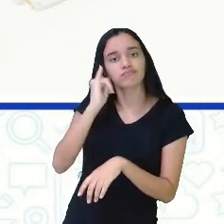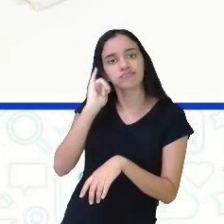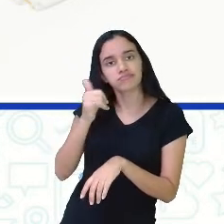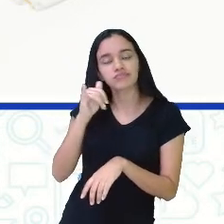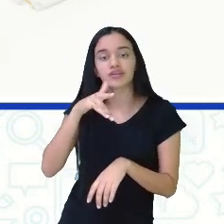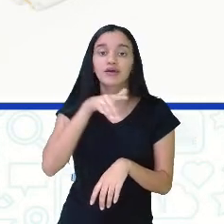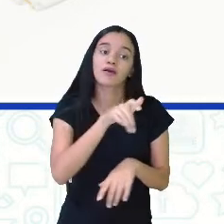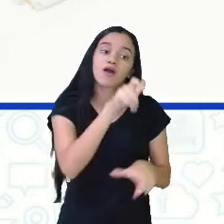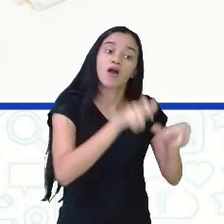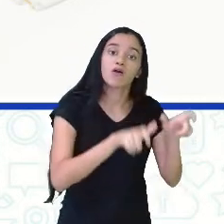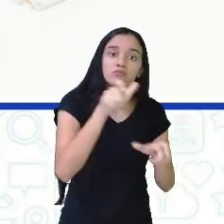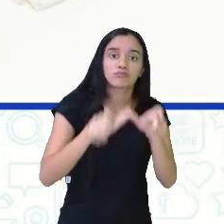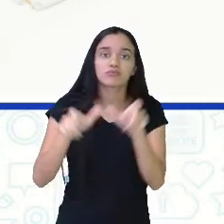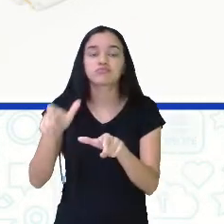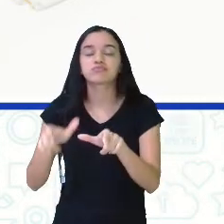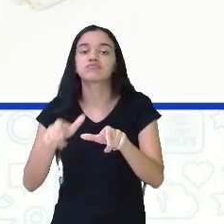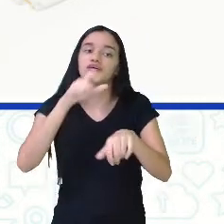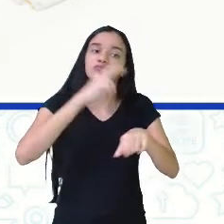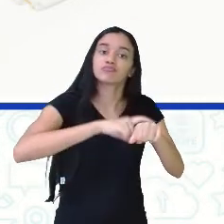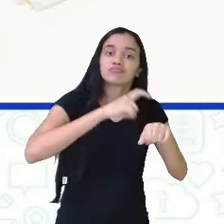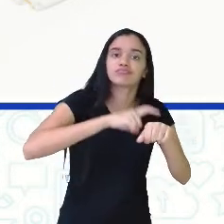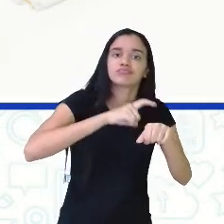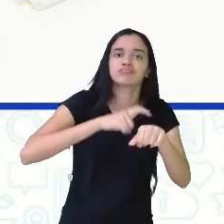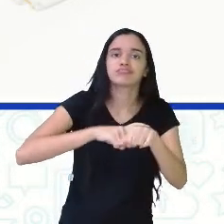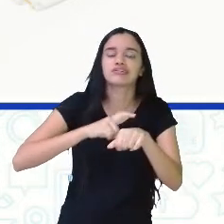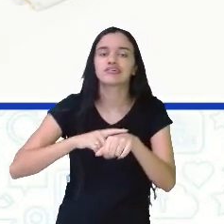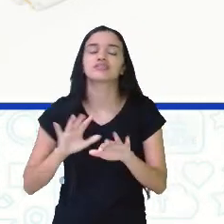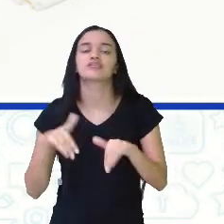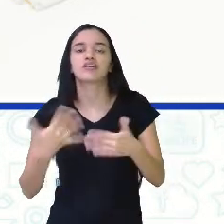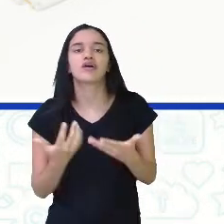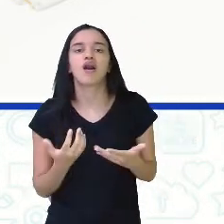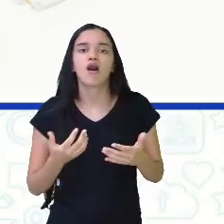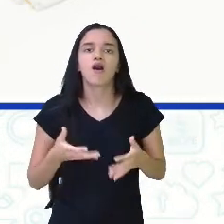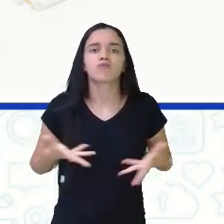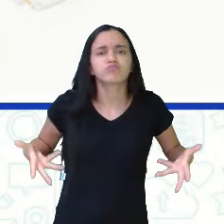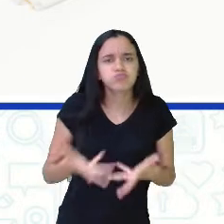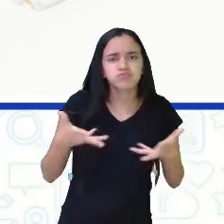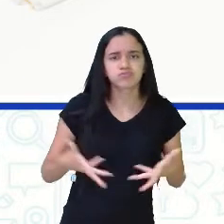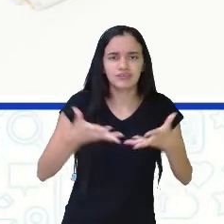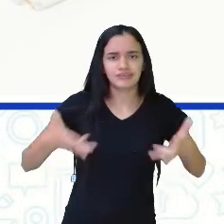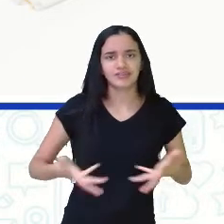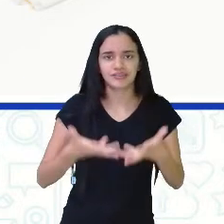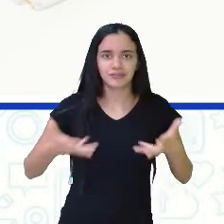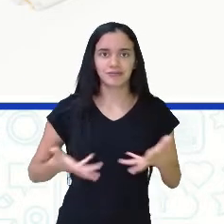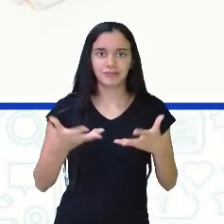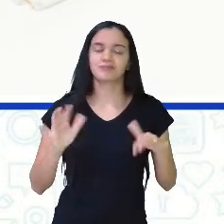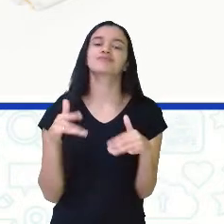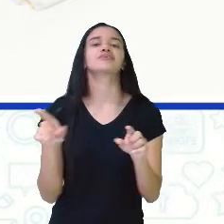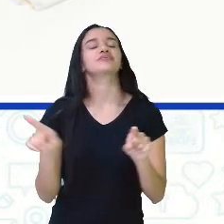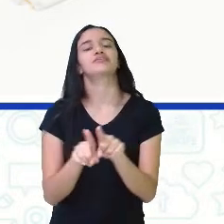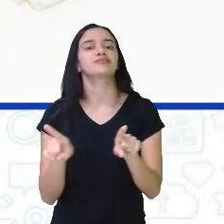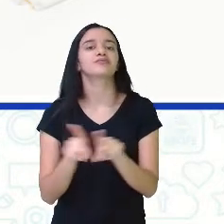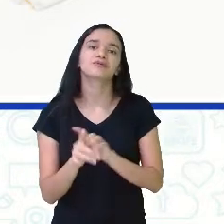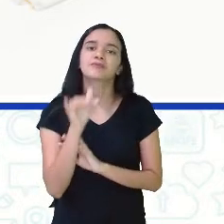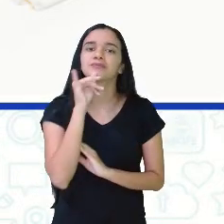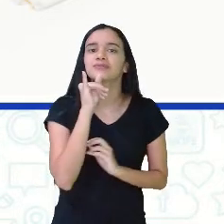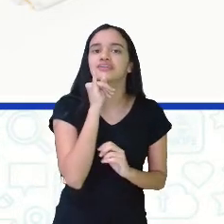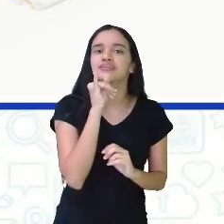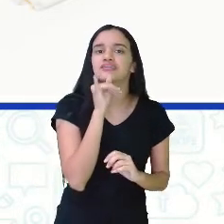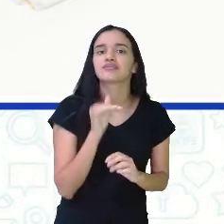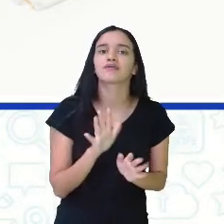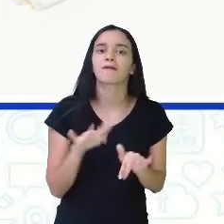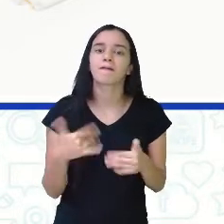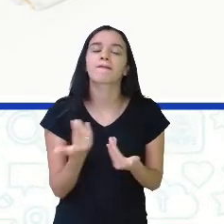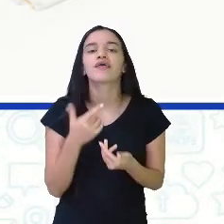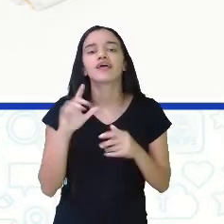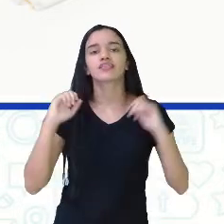personagens, espaço e tempo, efeito, intensidade, tensão, a gente pode ter reviravoltas. Por exemplo, na